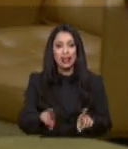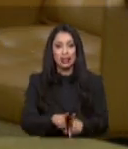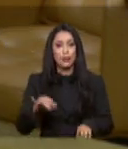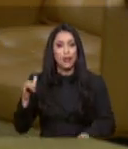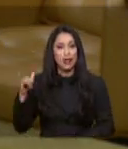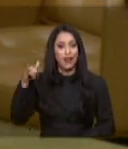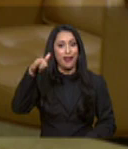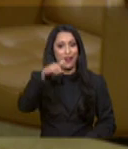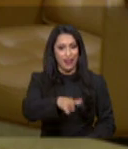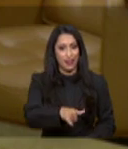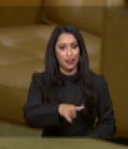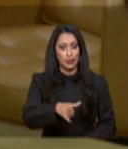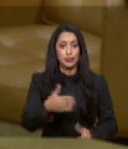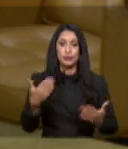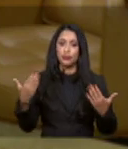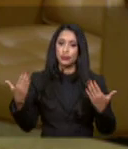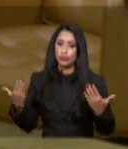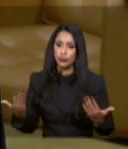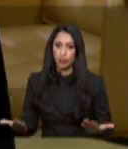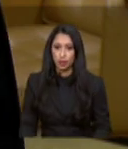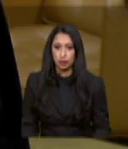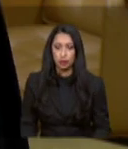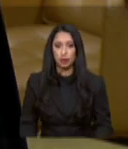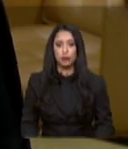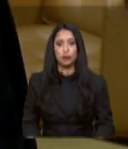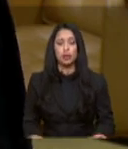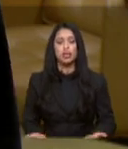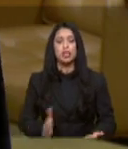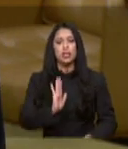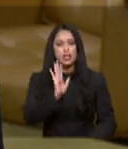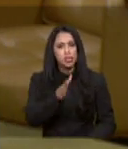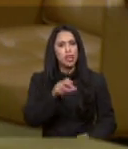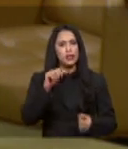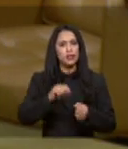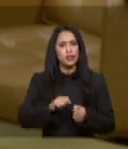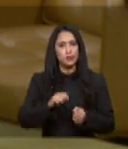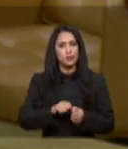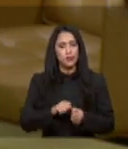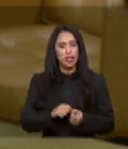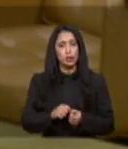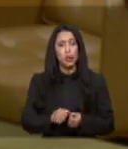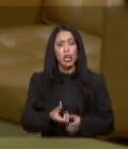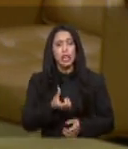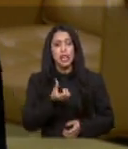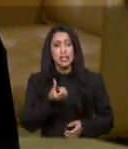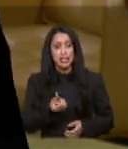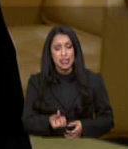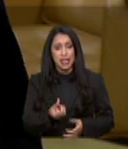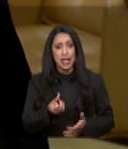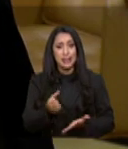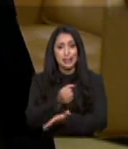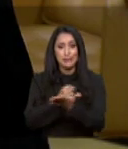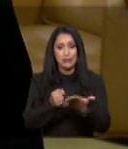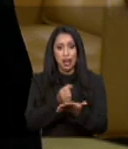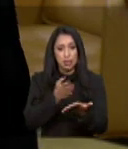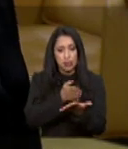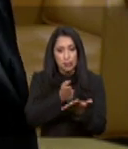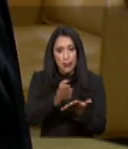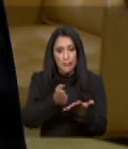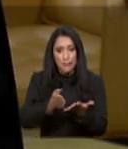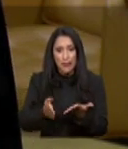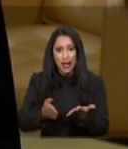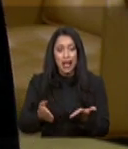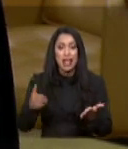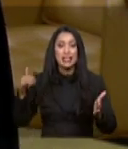aéreos. Portanto, aqui, ministro Alexandre, já foram criadas 6 bases e, ao longo do programa, teremos 10